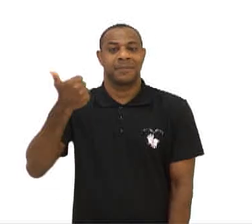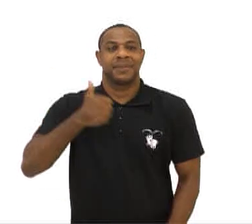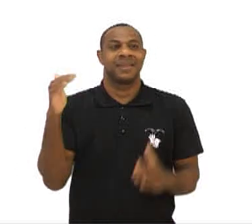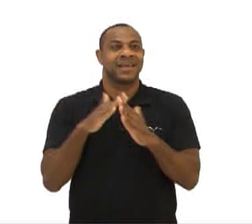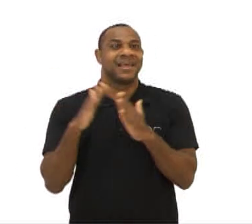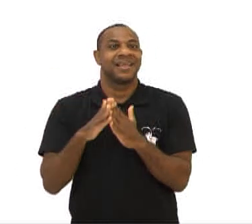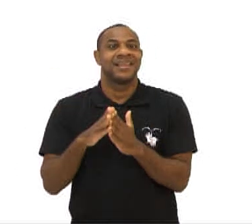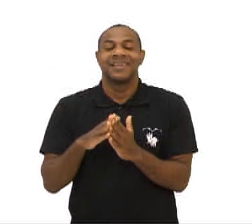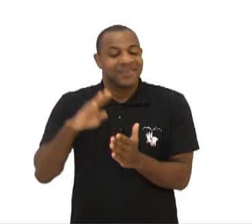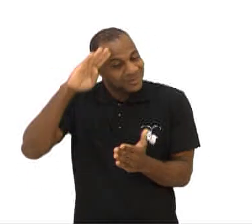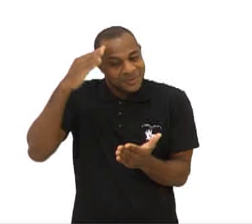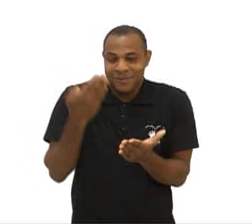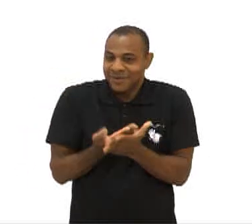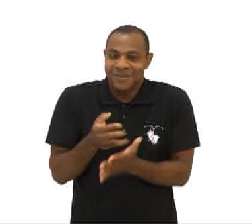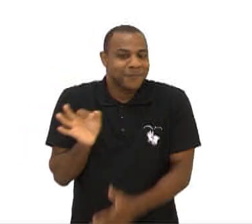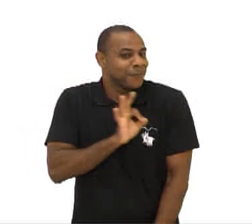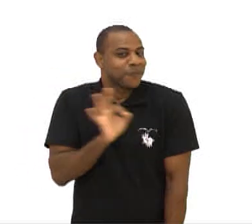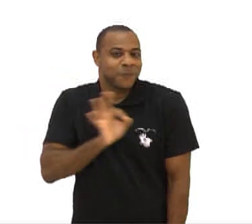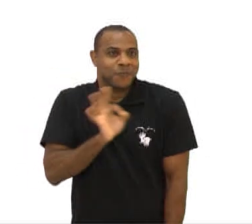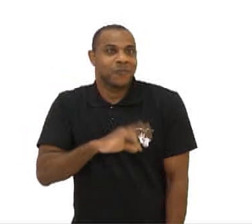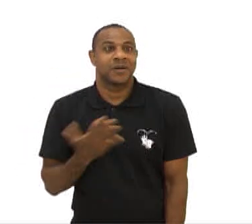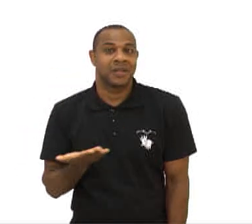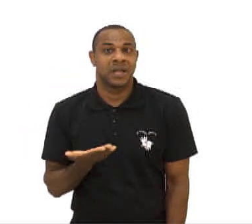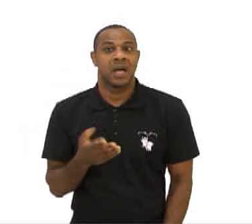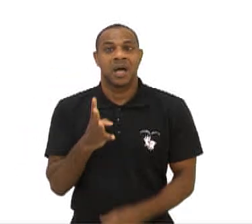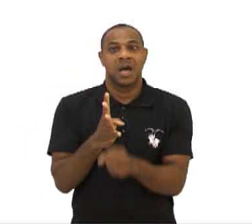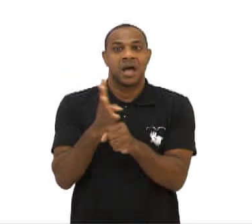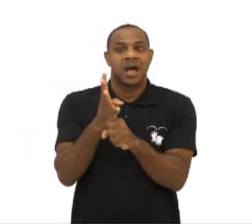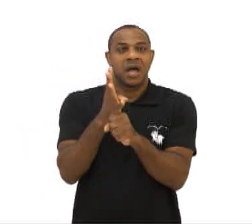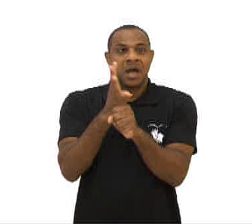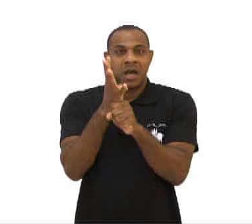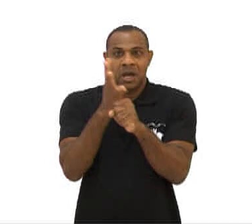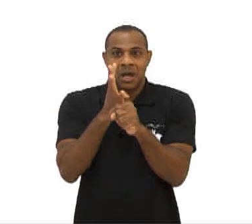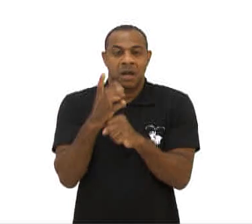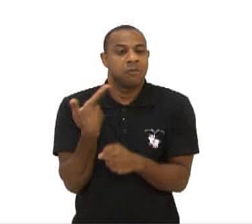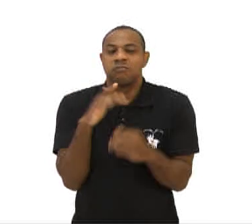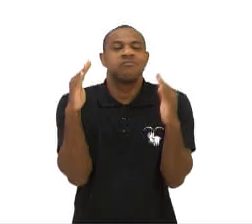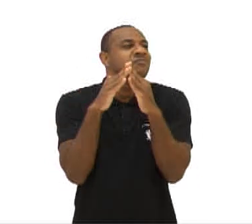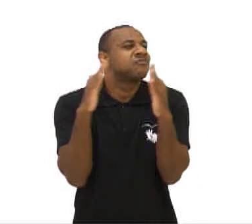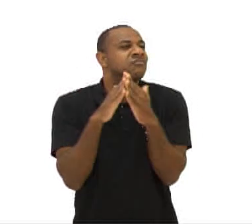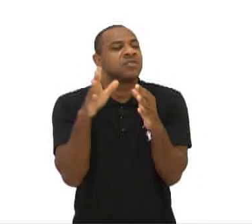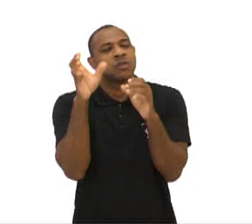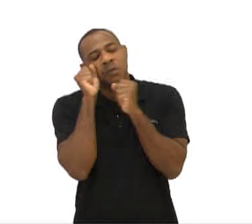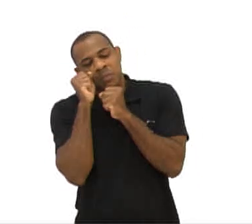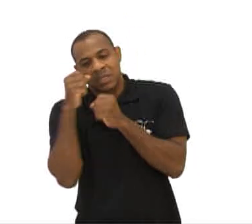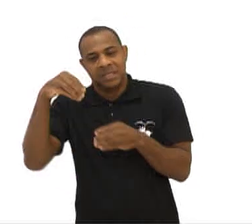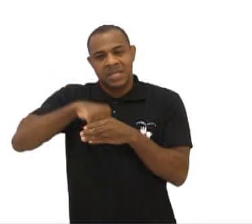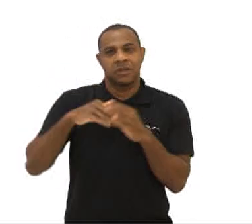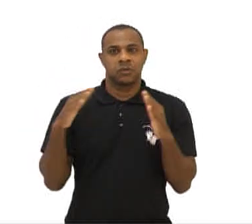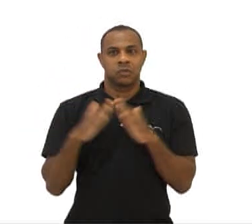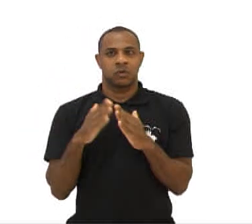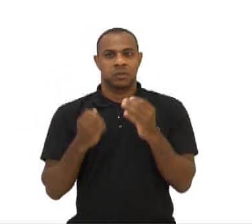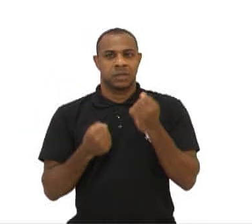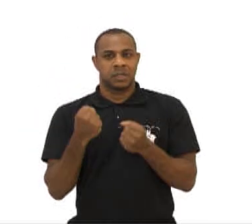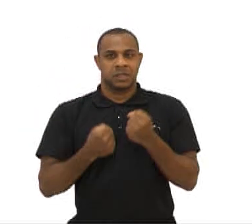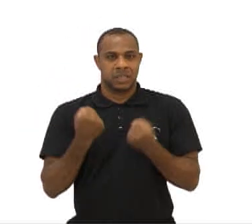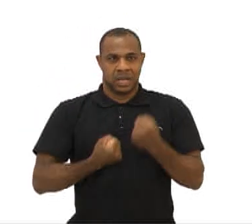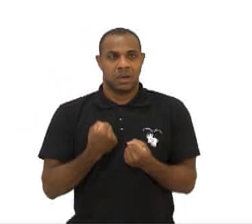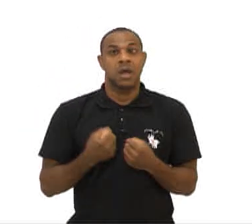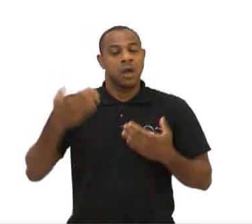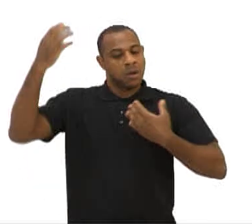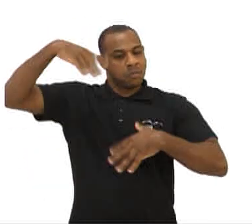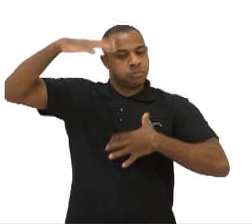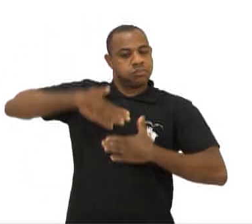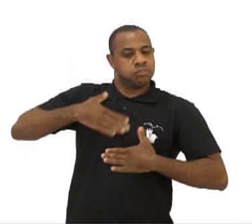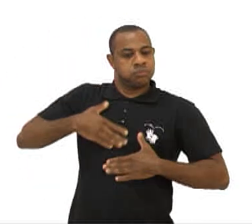nem consegue acreditar. Há 4 anos, eu era sem teto e dormia no meu carro. Tomava banho na academia.